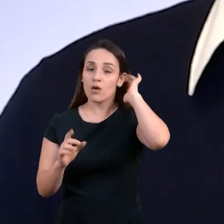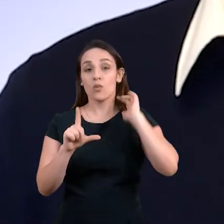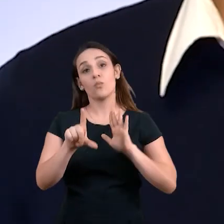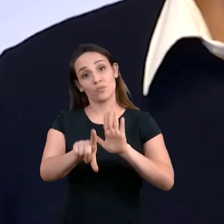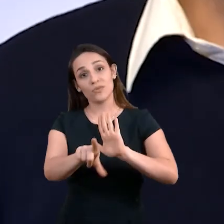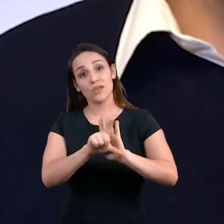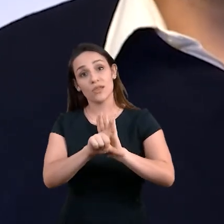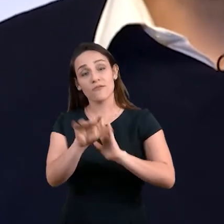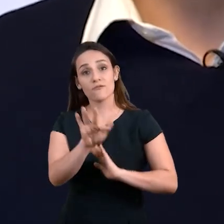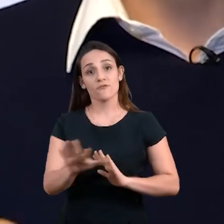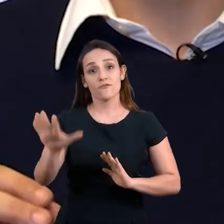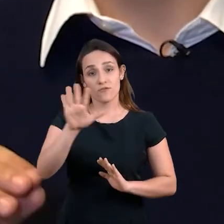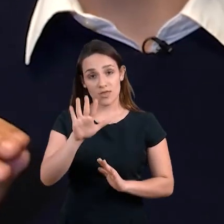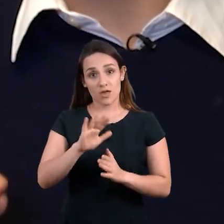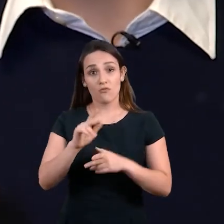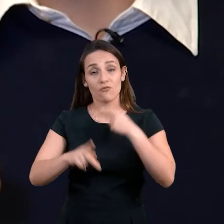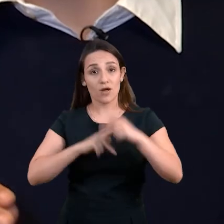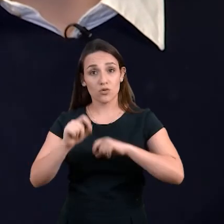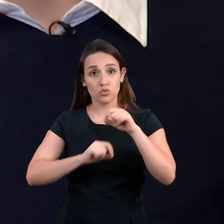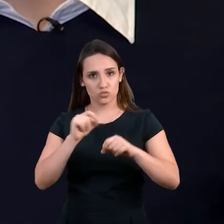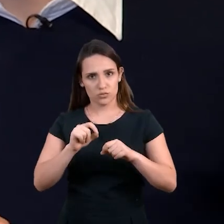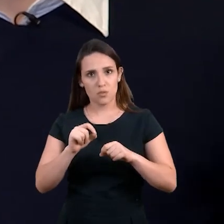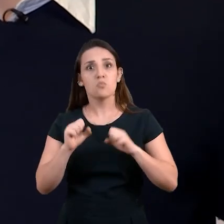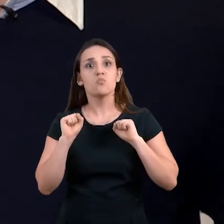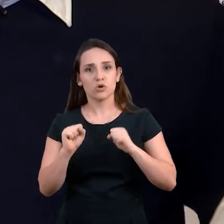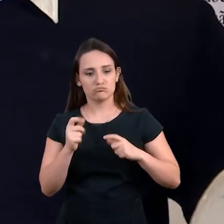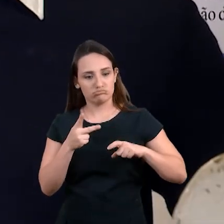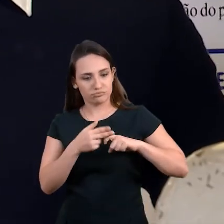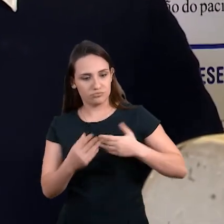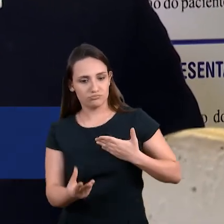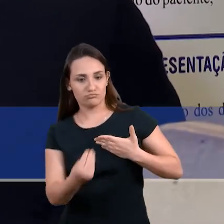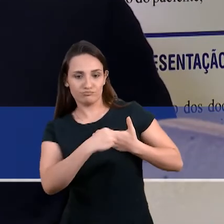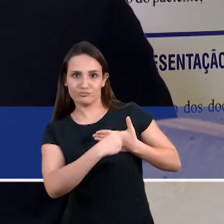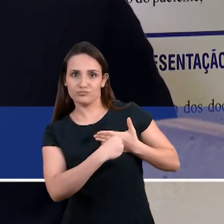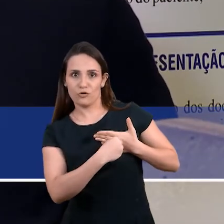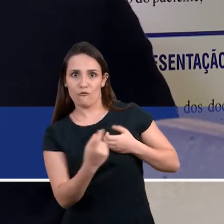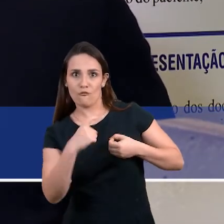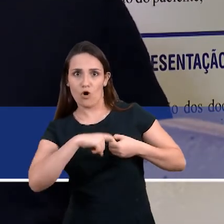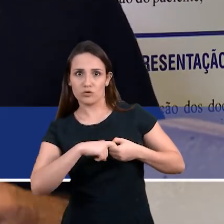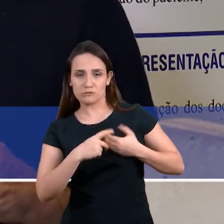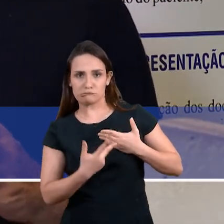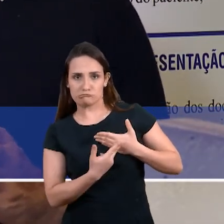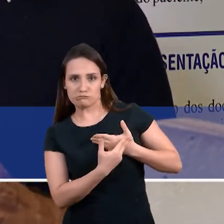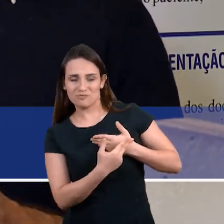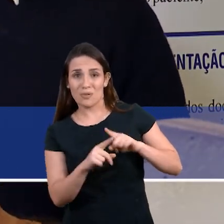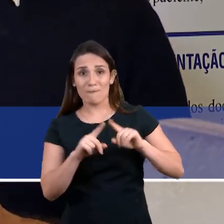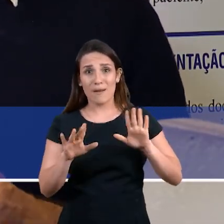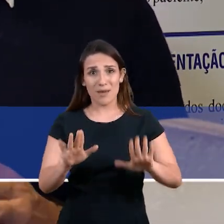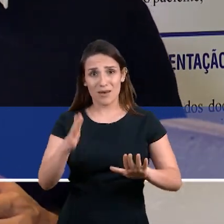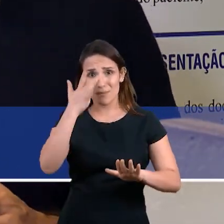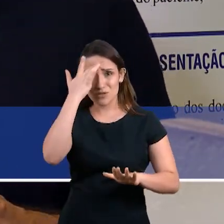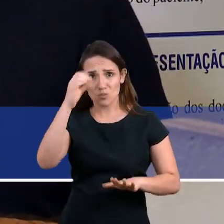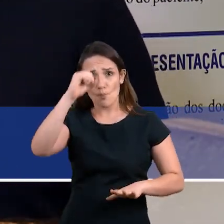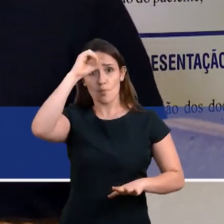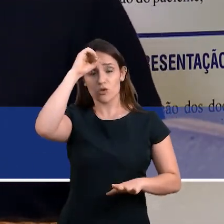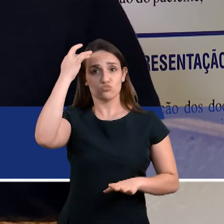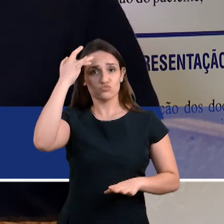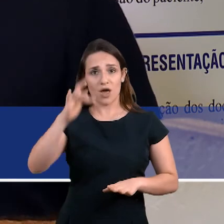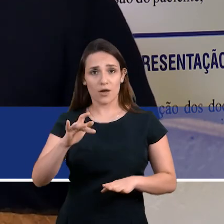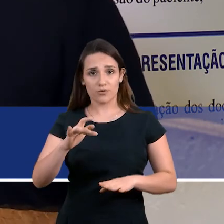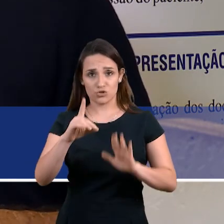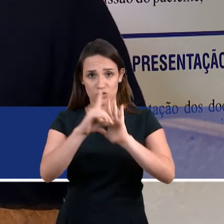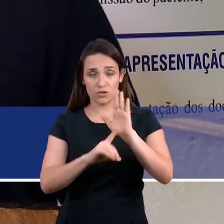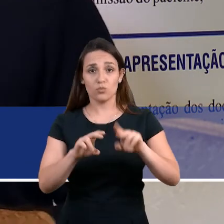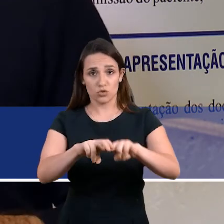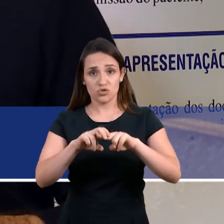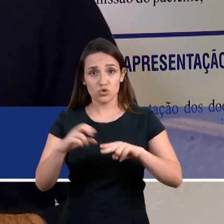Federal 12.802 garante a gratuidade na reconstituição da mama que foi retirada. Mas como muita gente ainda não conhece esse direito,